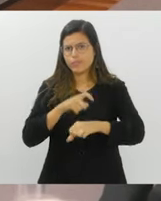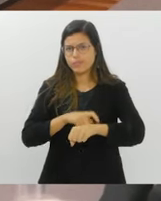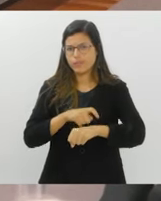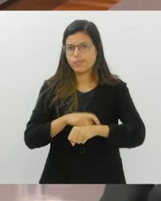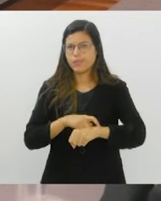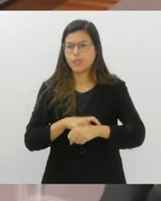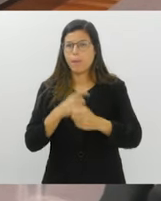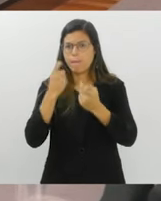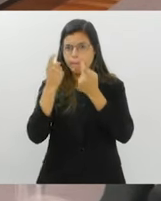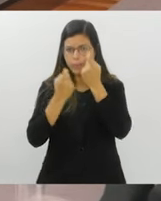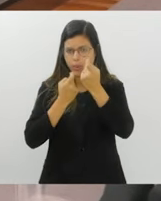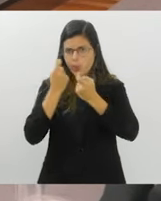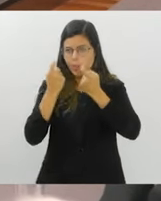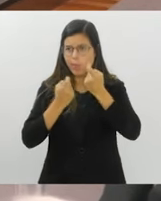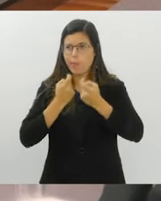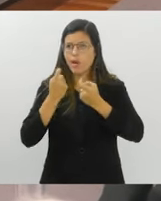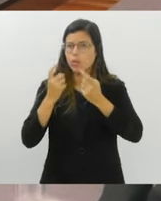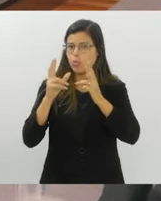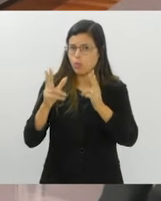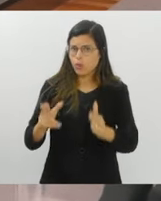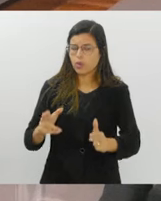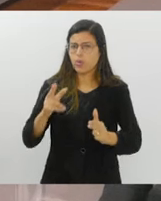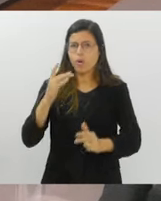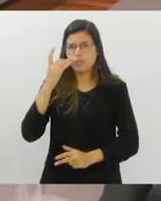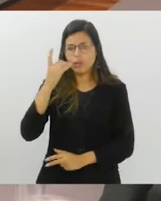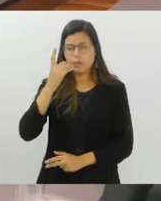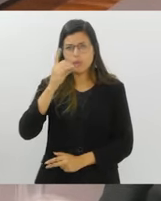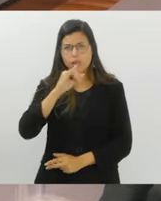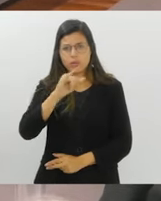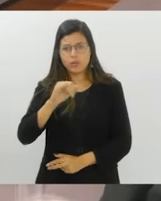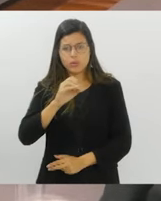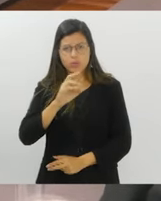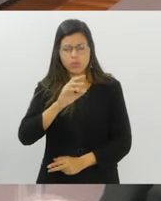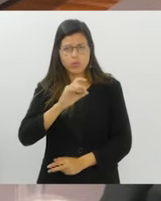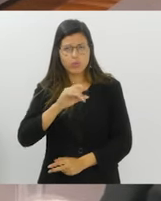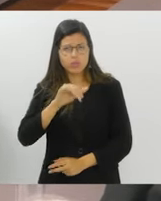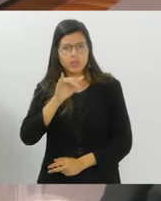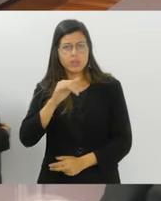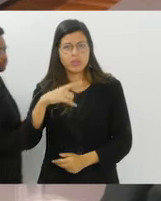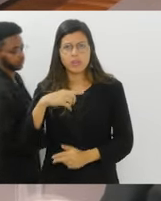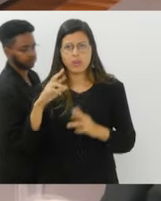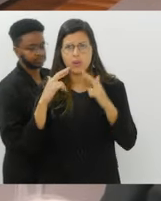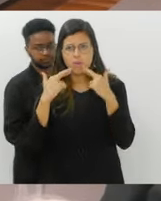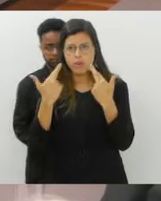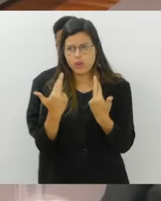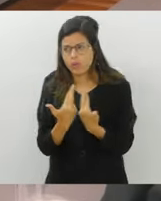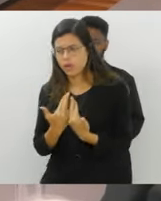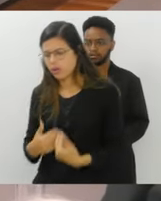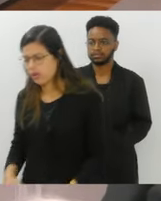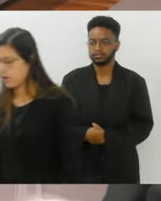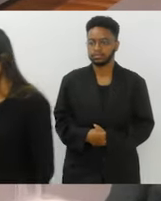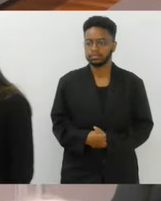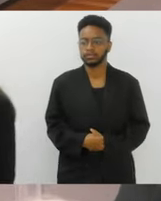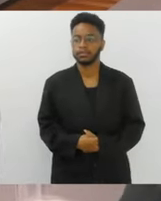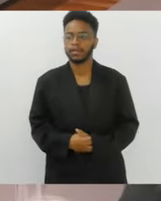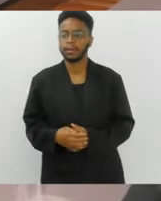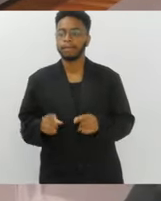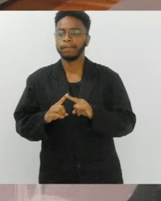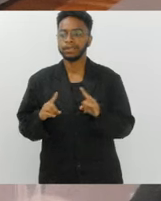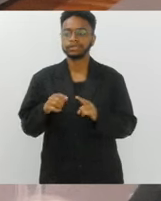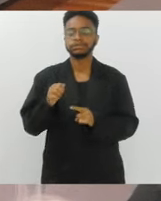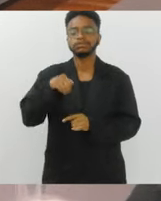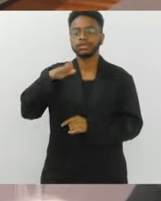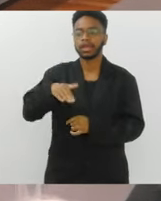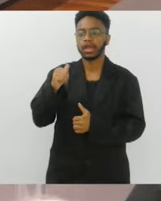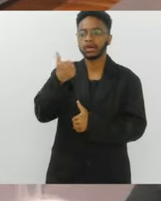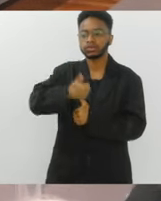eu estou tão preocupado quanto está o deputado Jordi. Tem uma reunião de conciliação ou não no dia 27. Como é que assume? Com quem?